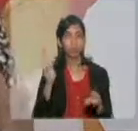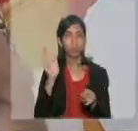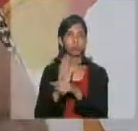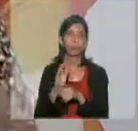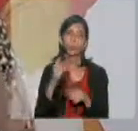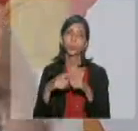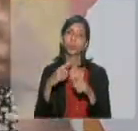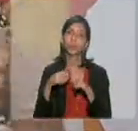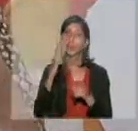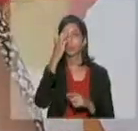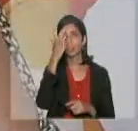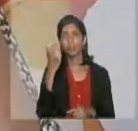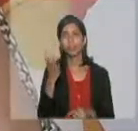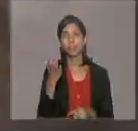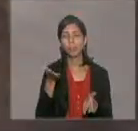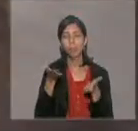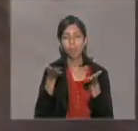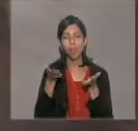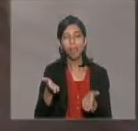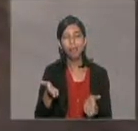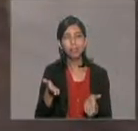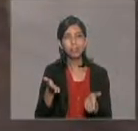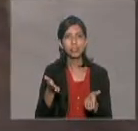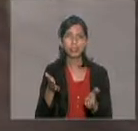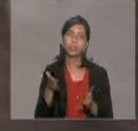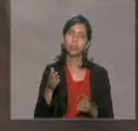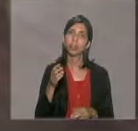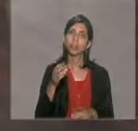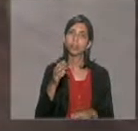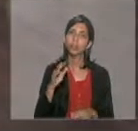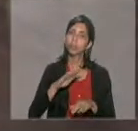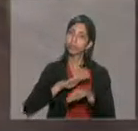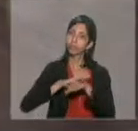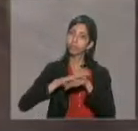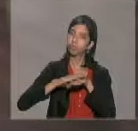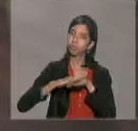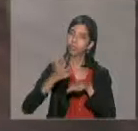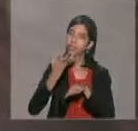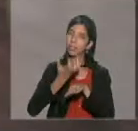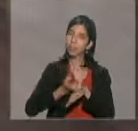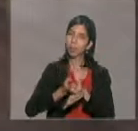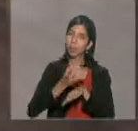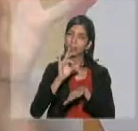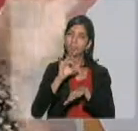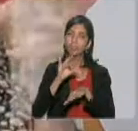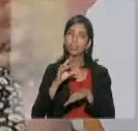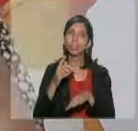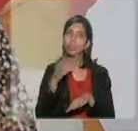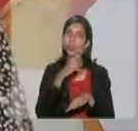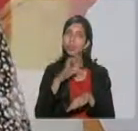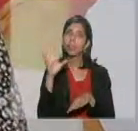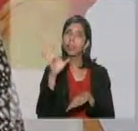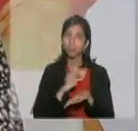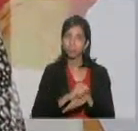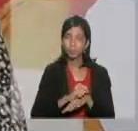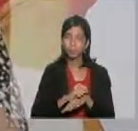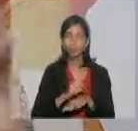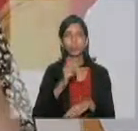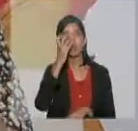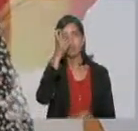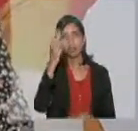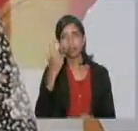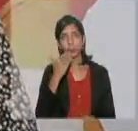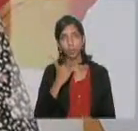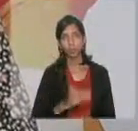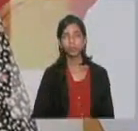ajudar porque fica mais fácil. Assadinho, né? Assa. Sim, assa, e aí fica com aquela superfície mais sequinha, crocante, e a criança consegue agarrar melhor. Então,